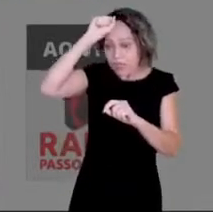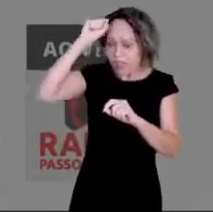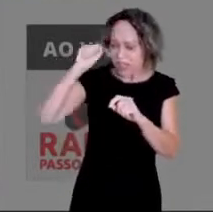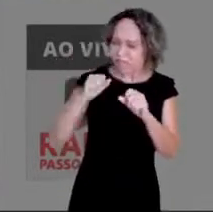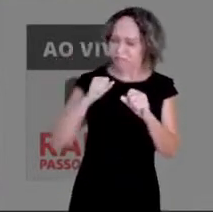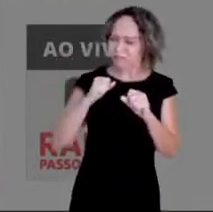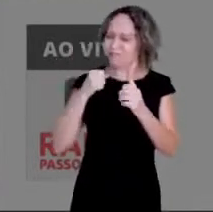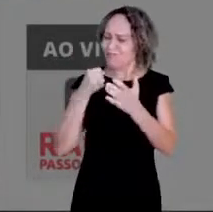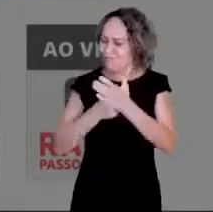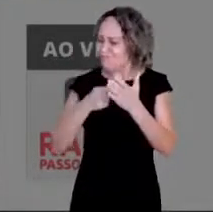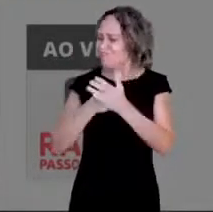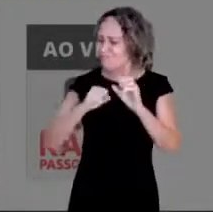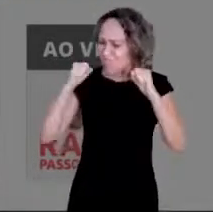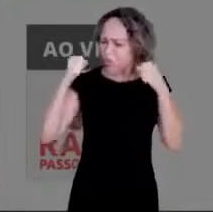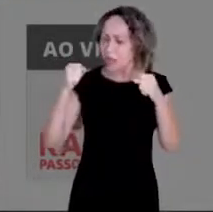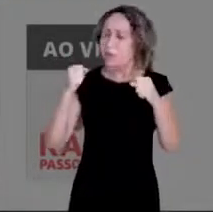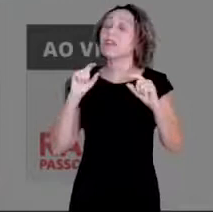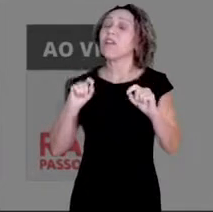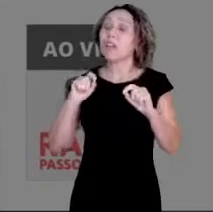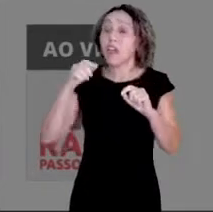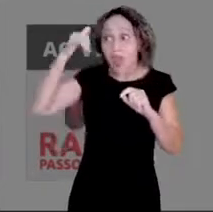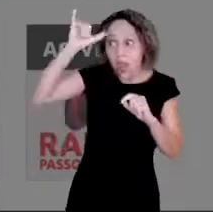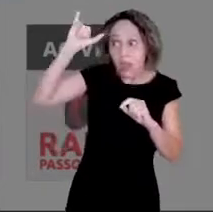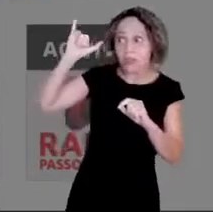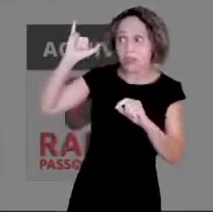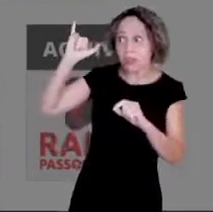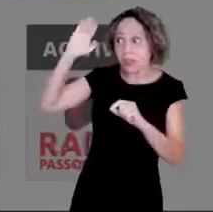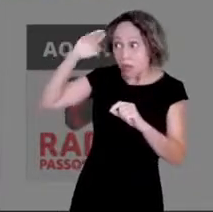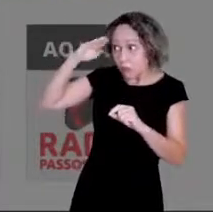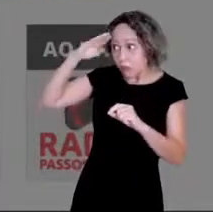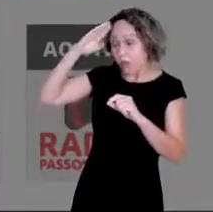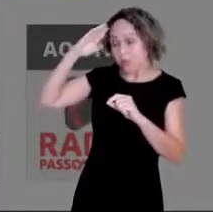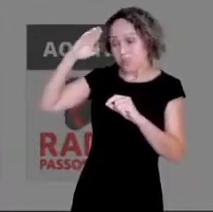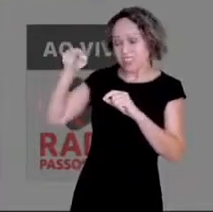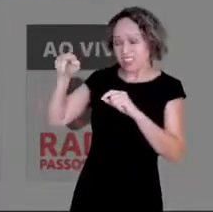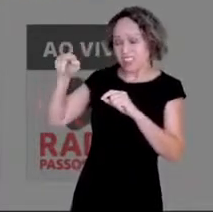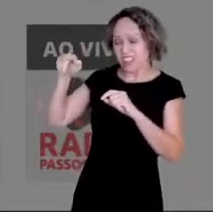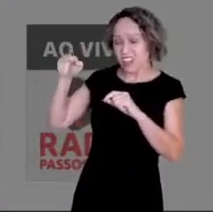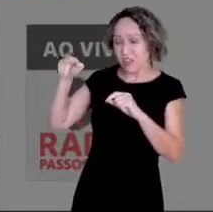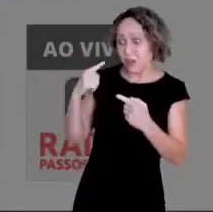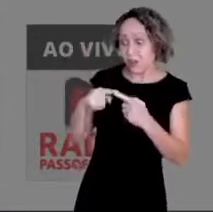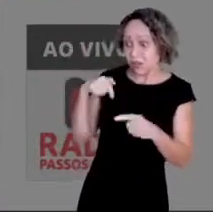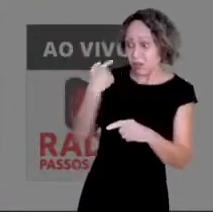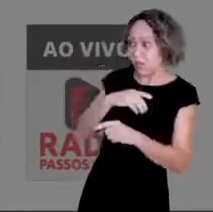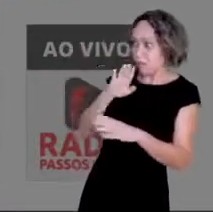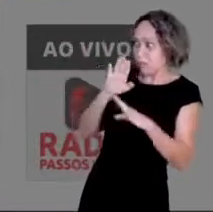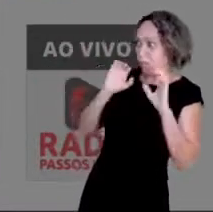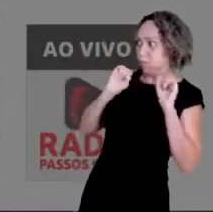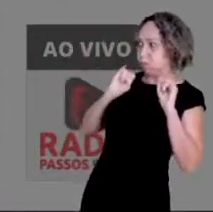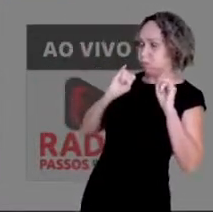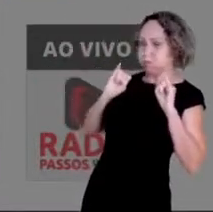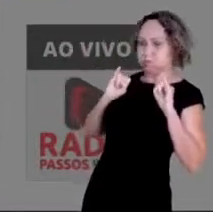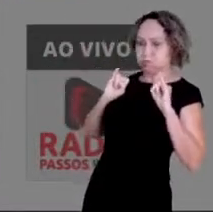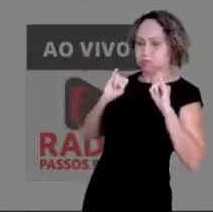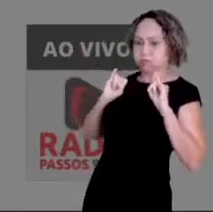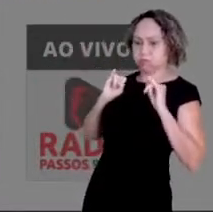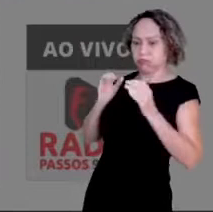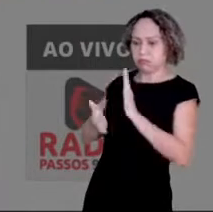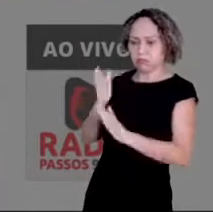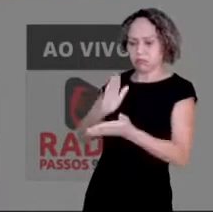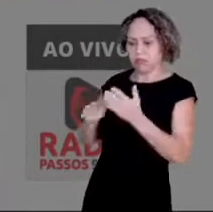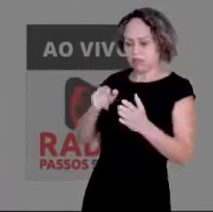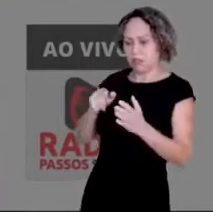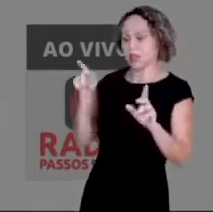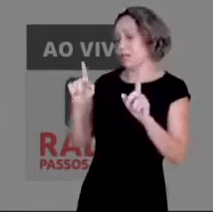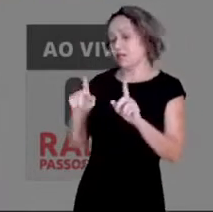Olha só, Lula, outra reclamação constante da população é em relação ao preço dos combustíveis. Inclusive, o Senado deve votar um